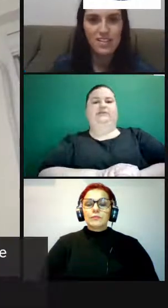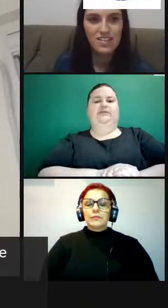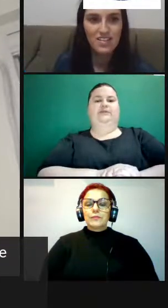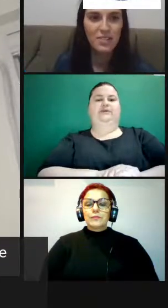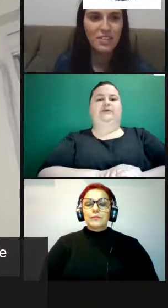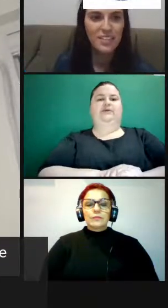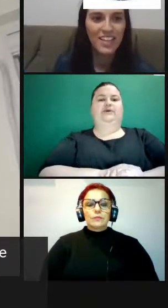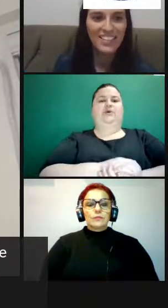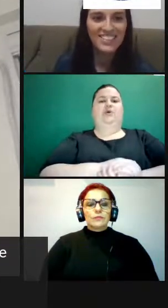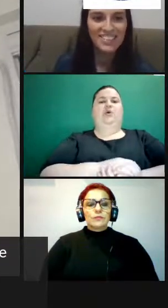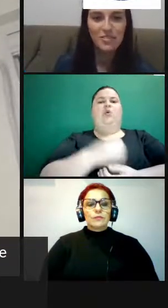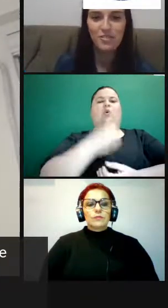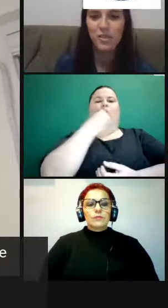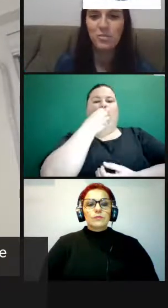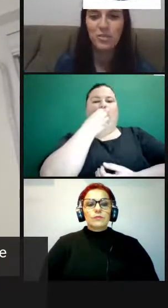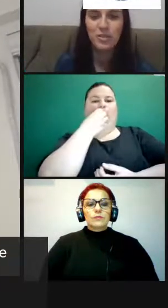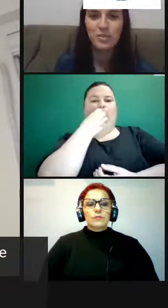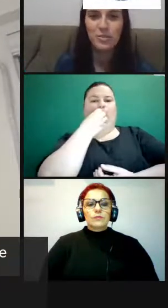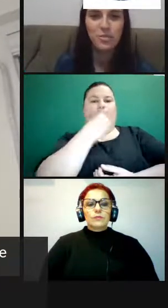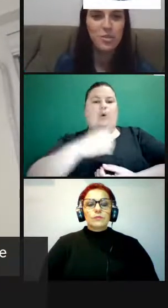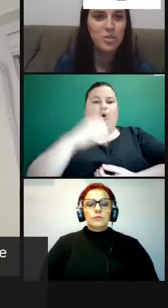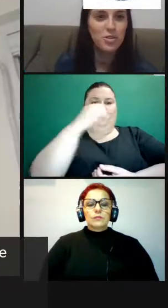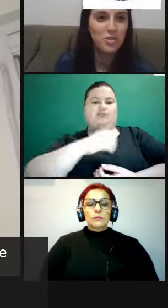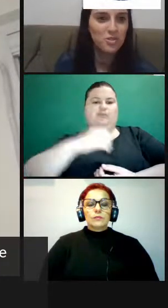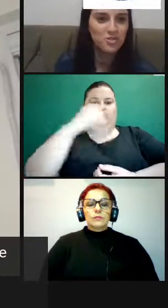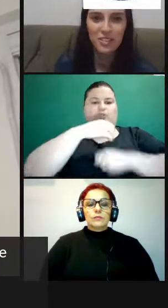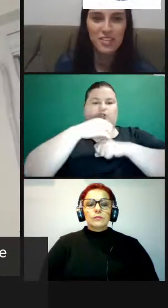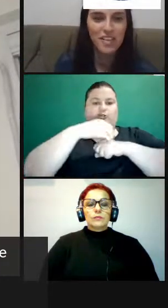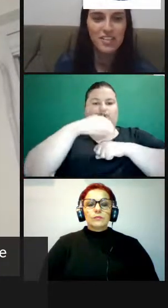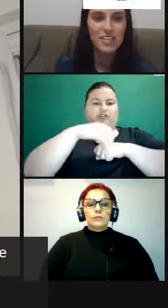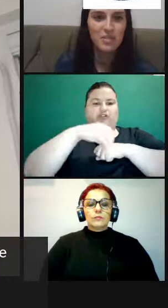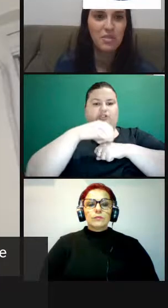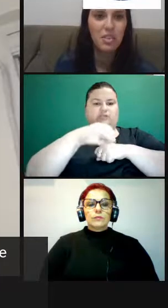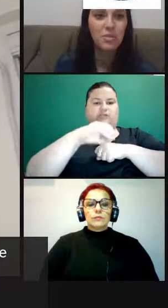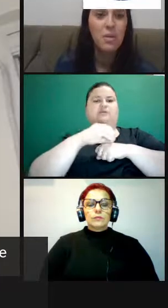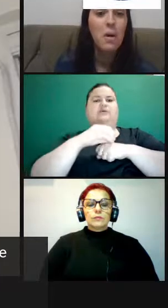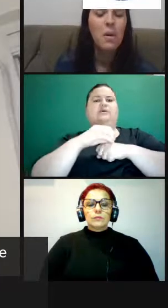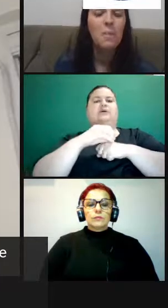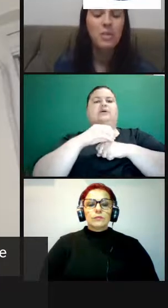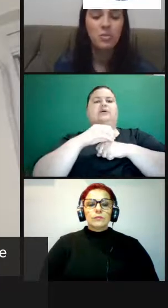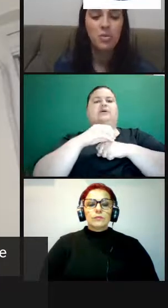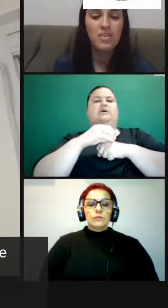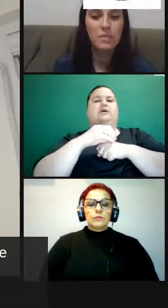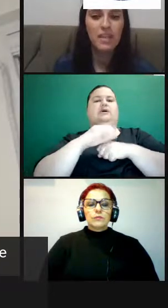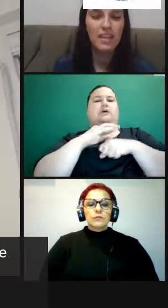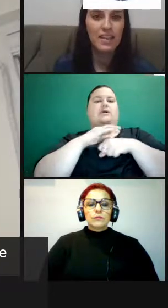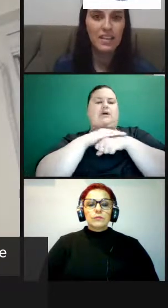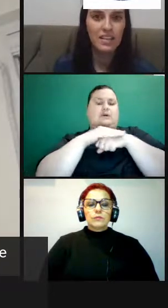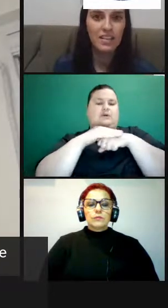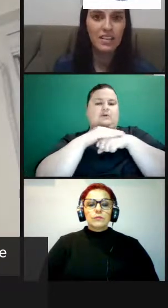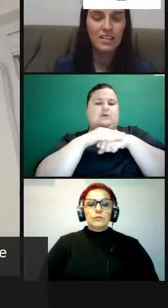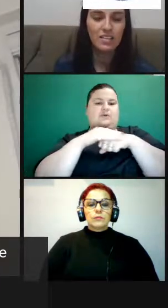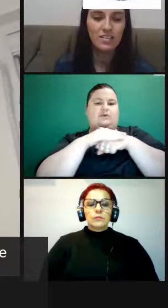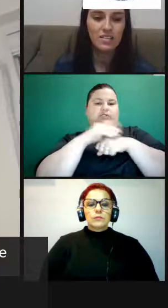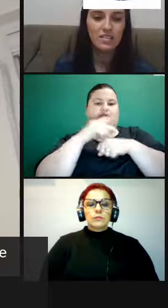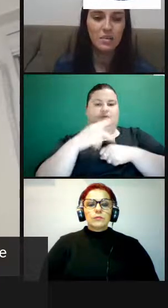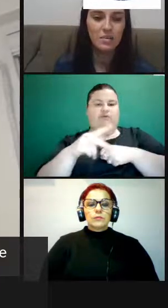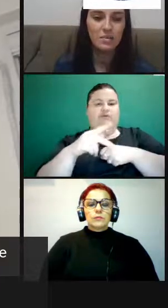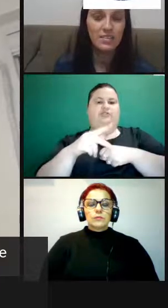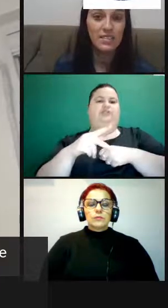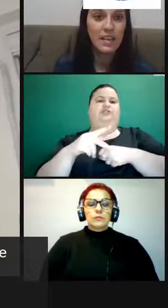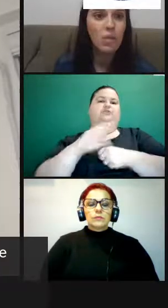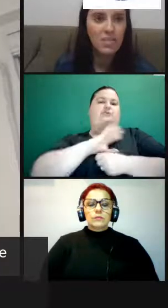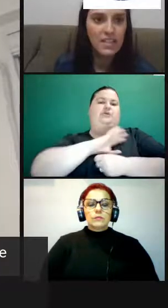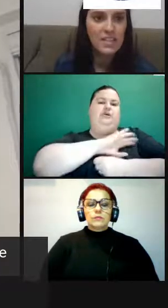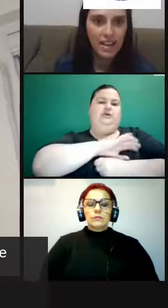dicas valiosas seu adorei foi muito muito show adorei conversar contigo muito bom saber né que